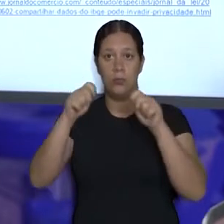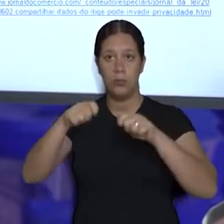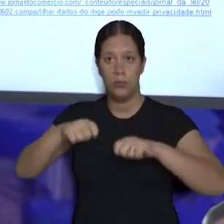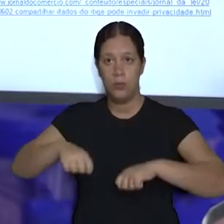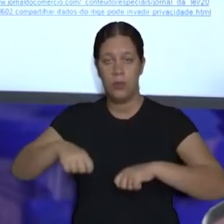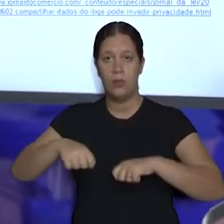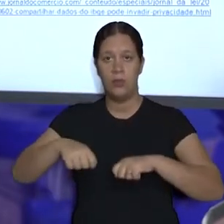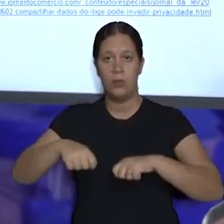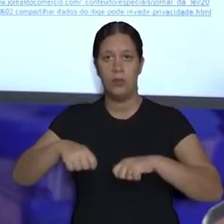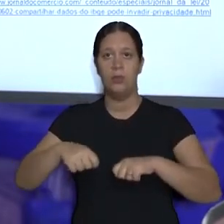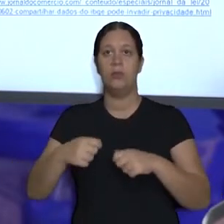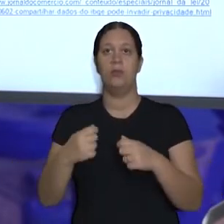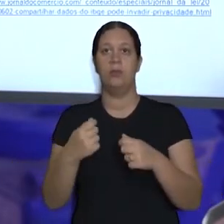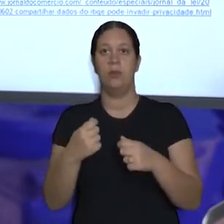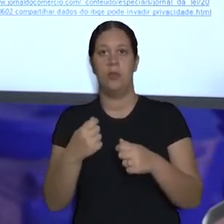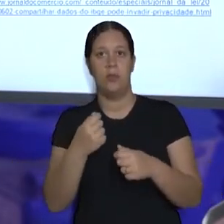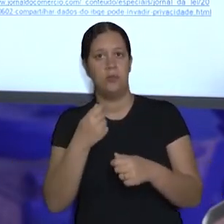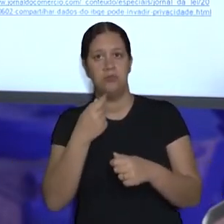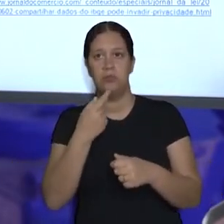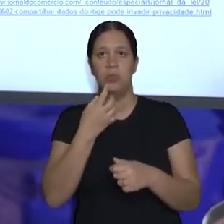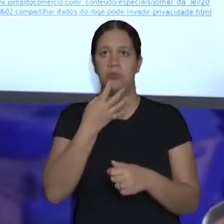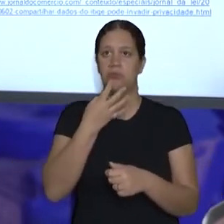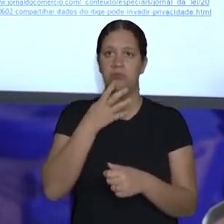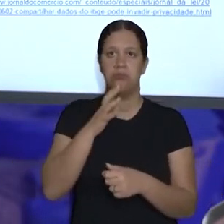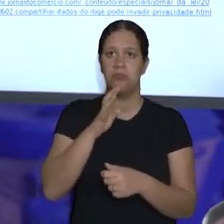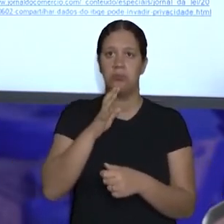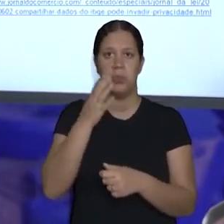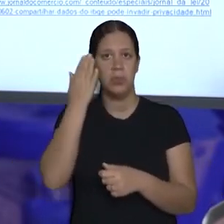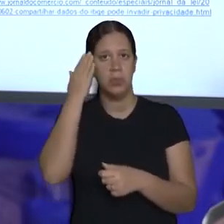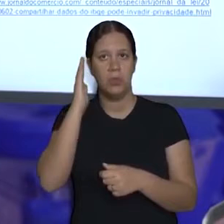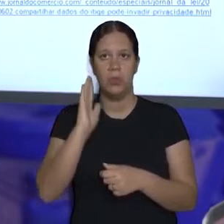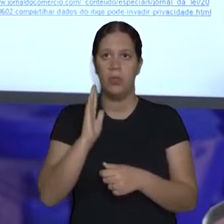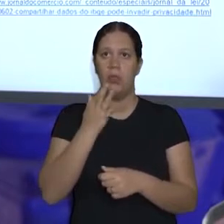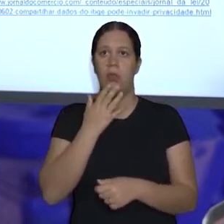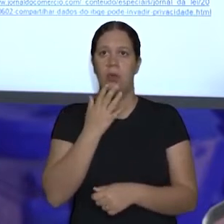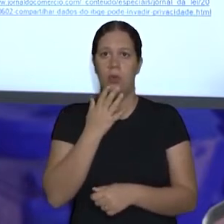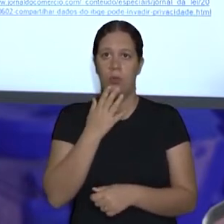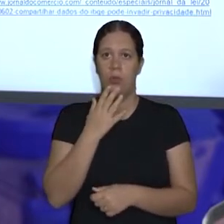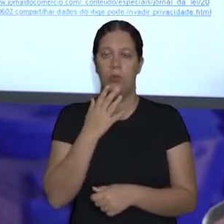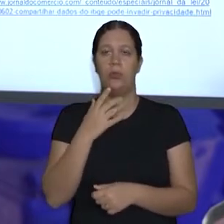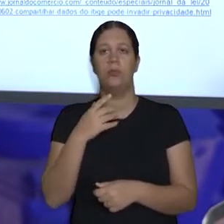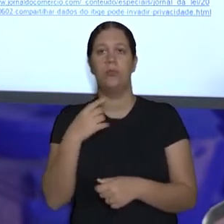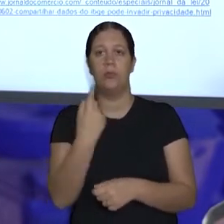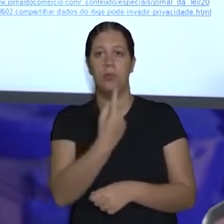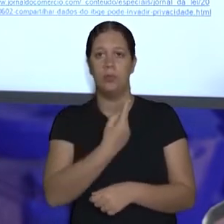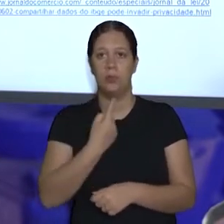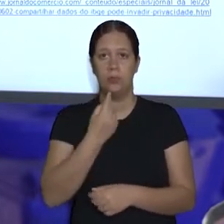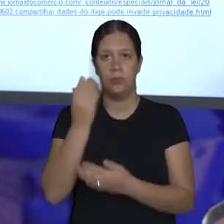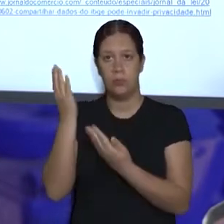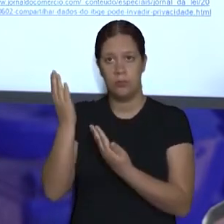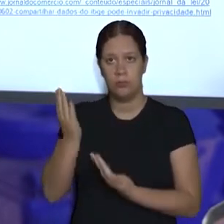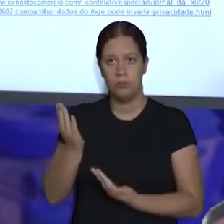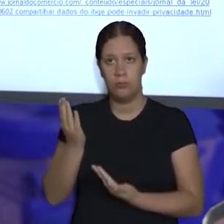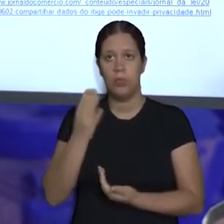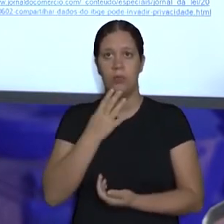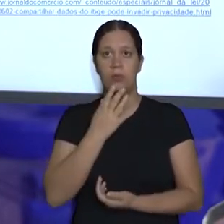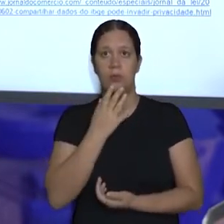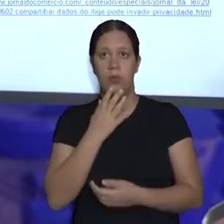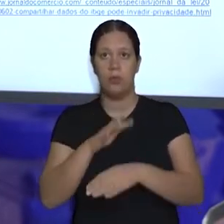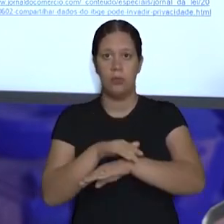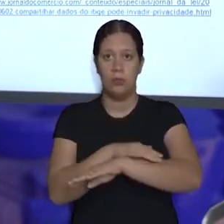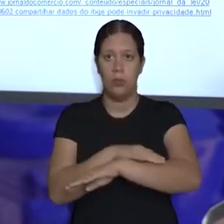se encaixa ou não se vê dentro desses perfis, né? Trabalhando exatamente isso. E temos